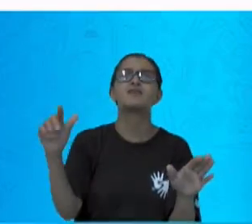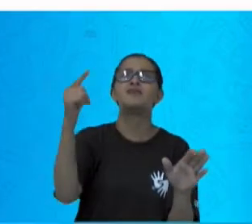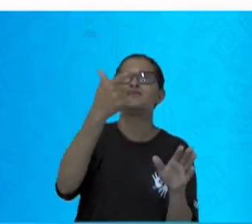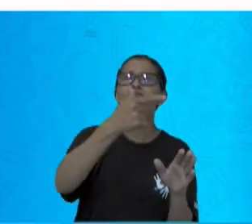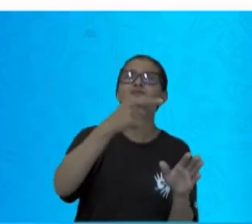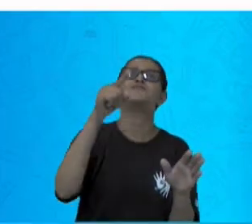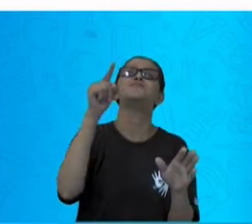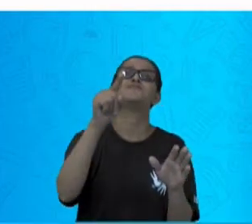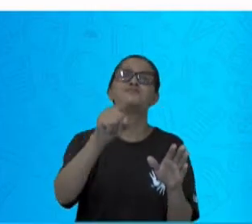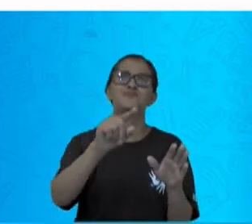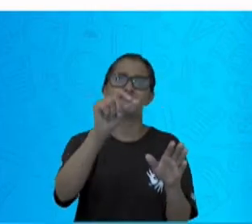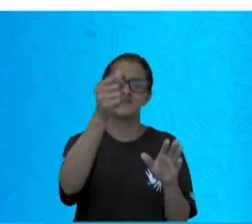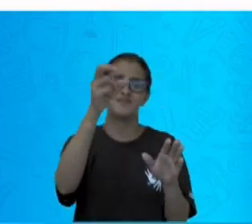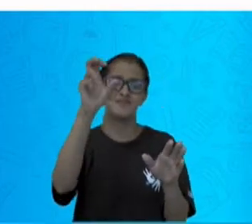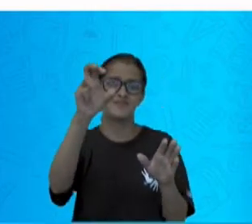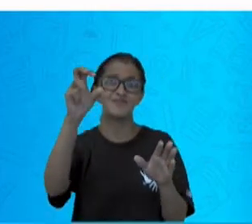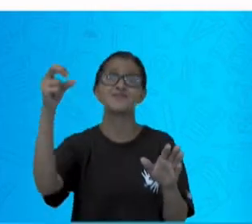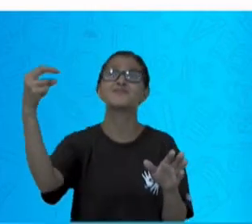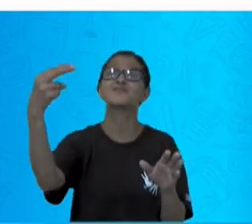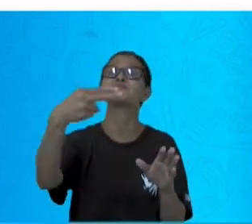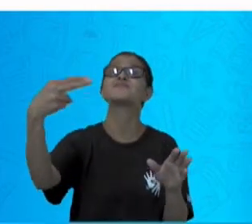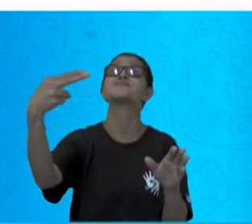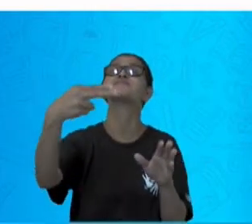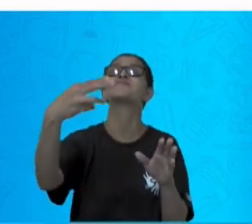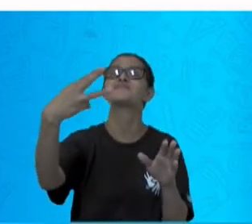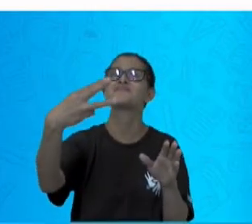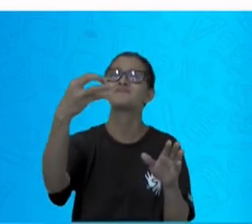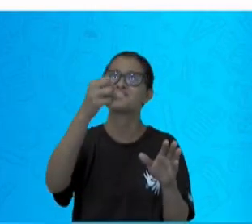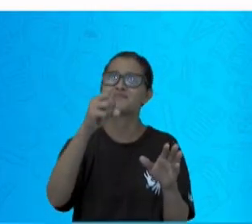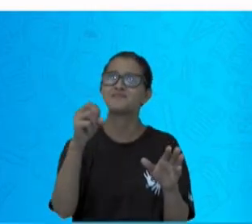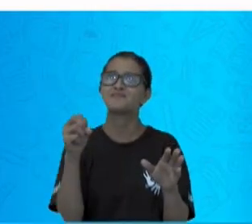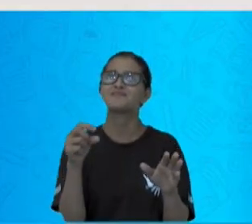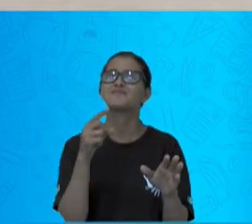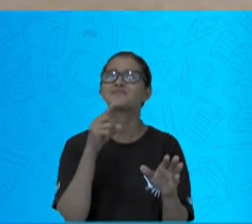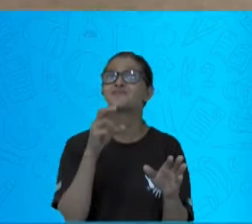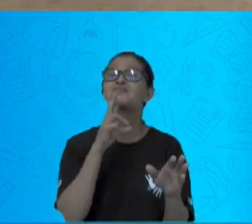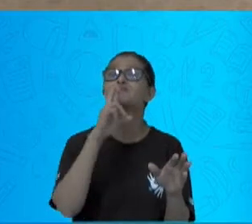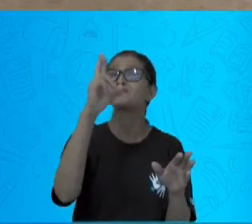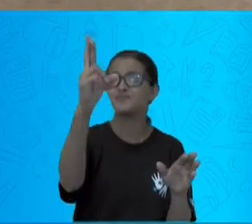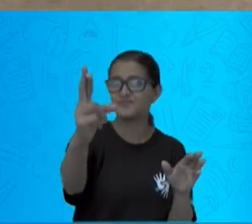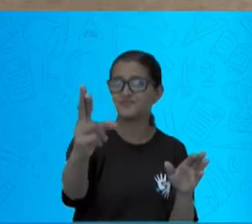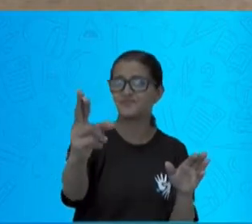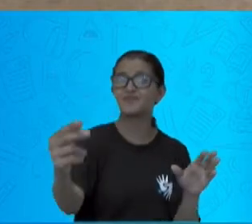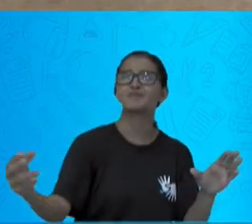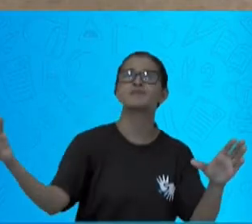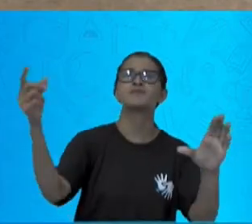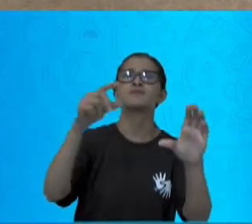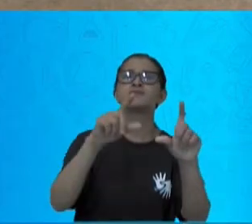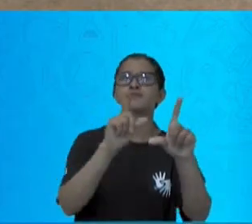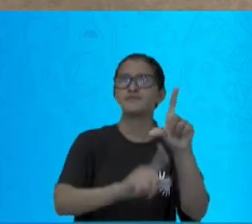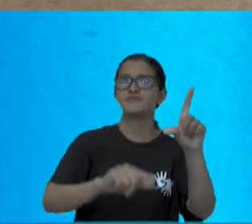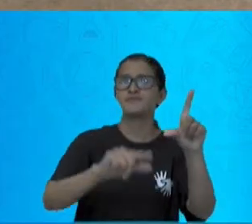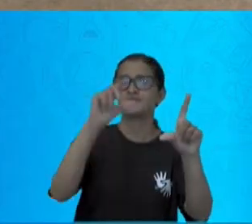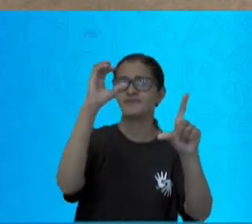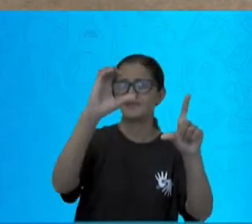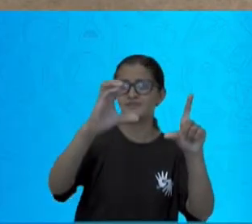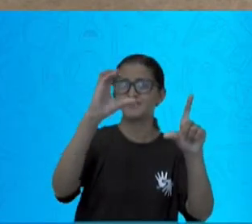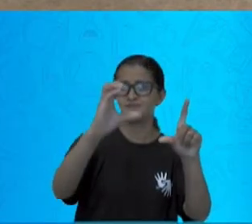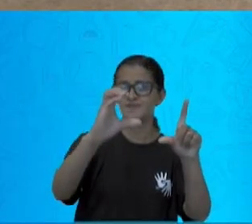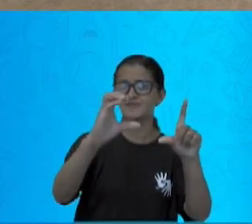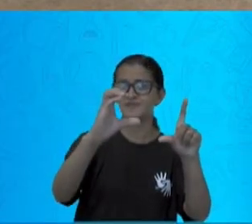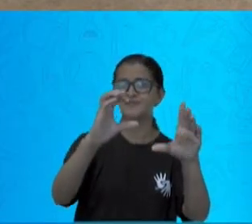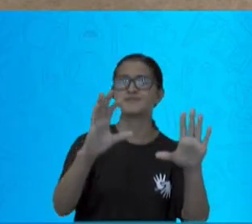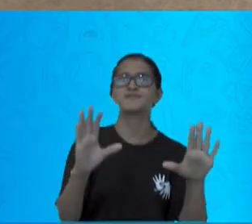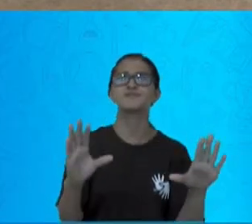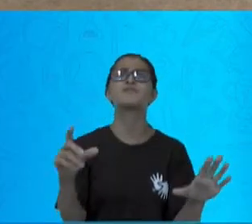Maria? 30. Oh, muito bem, a Maria está fera. O cubo de 8. Então, eu tenho o